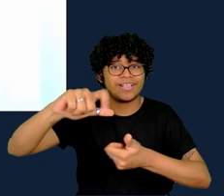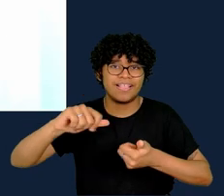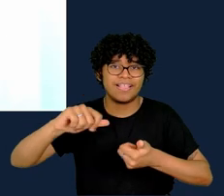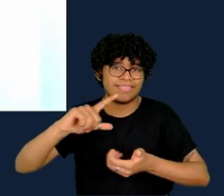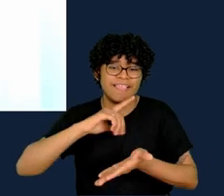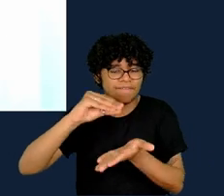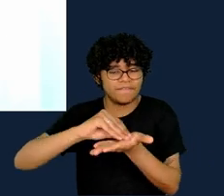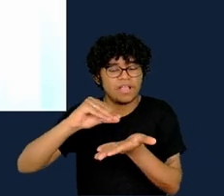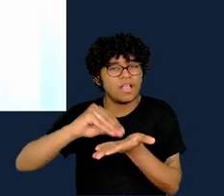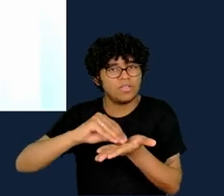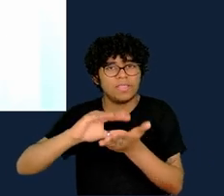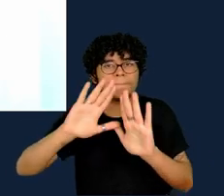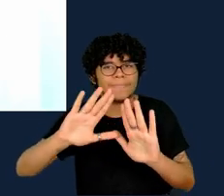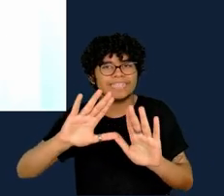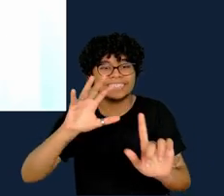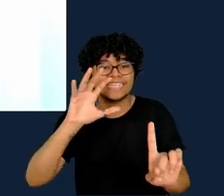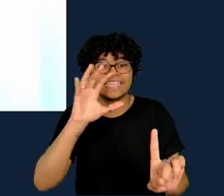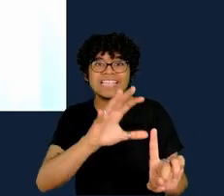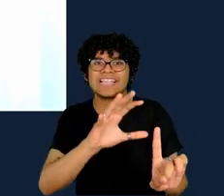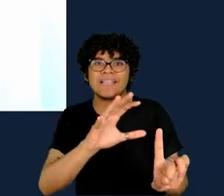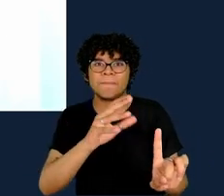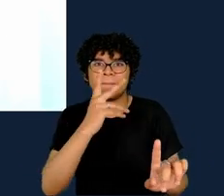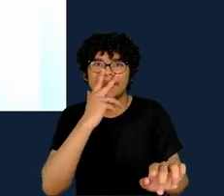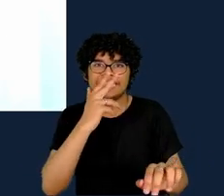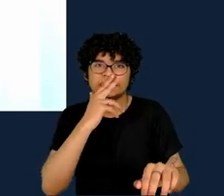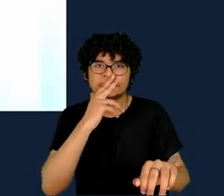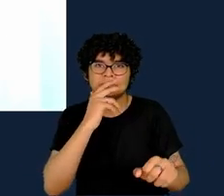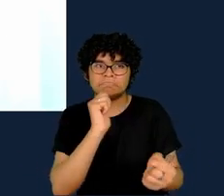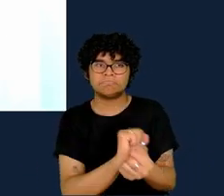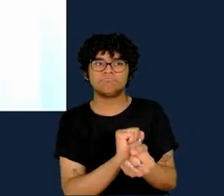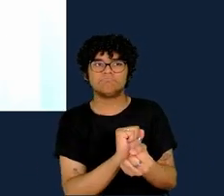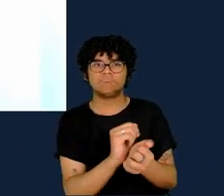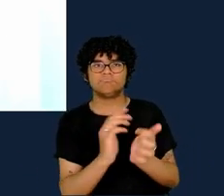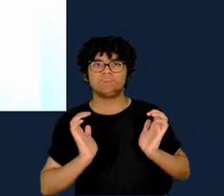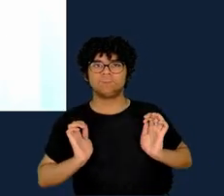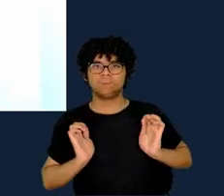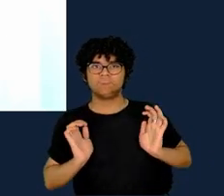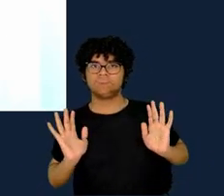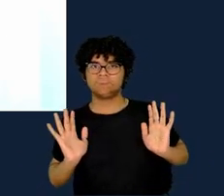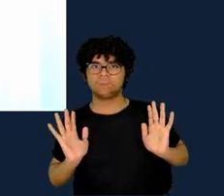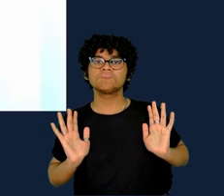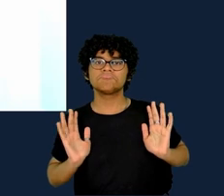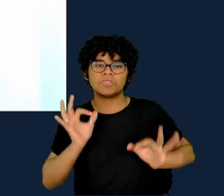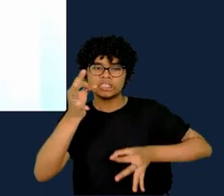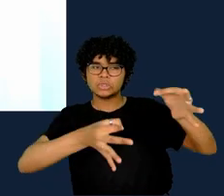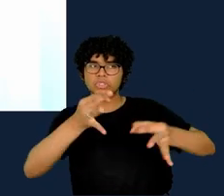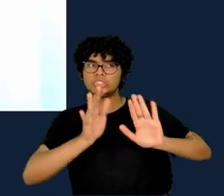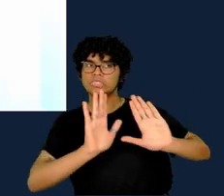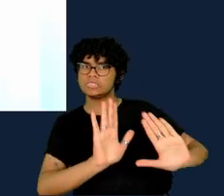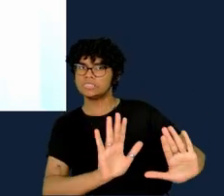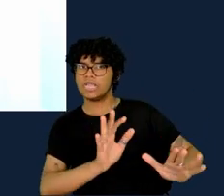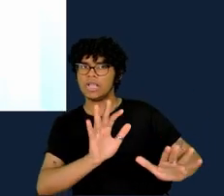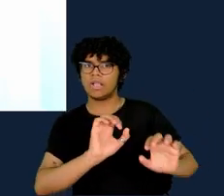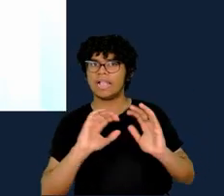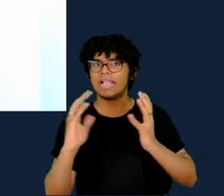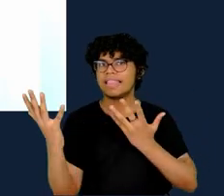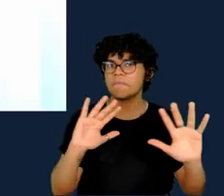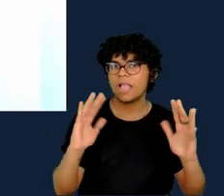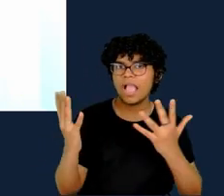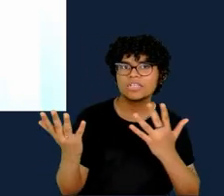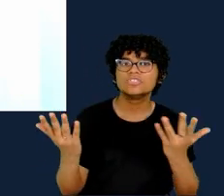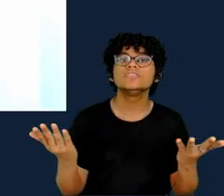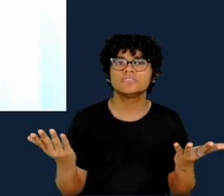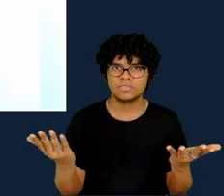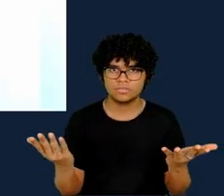dados resulta em inação, inatividade? Existe isso de injustiça climática? O que me vem à